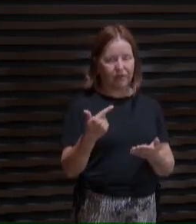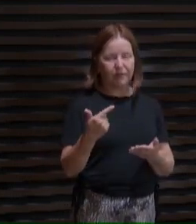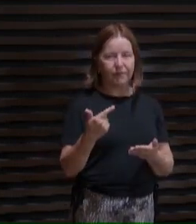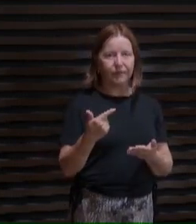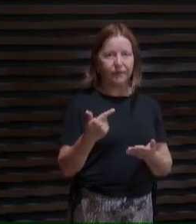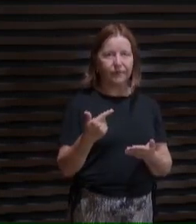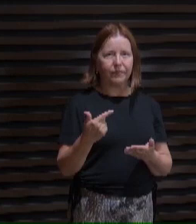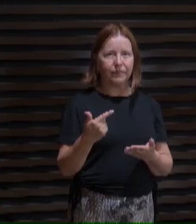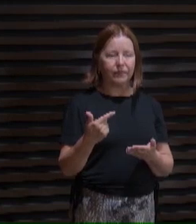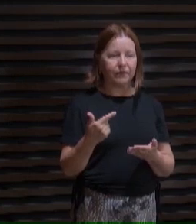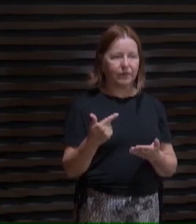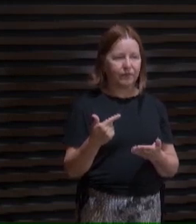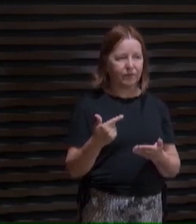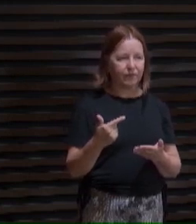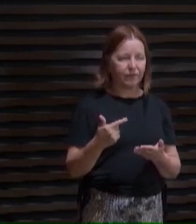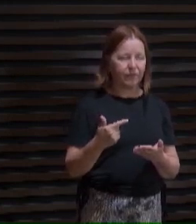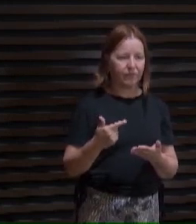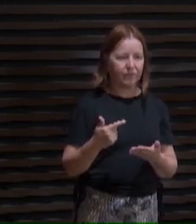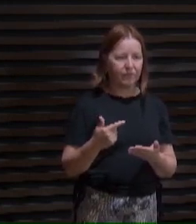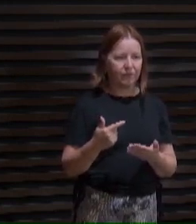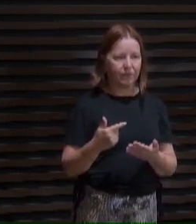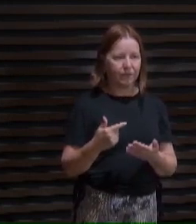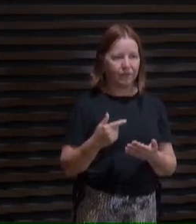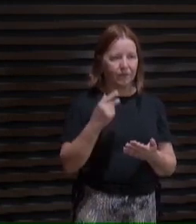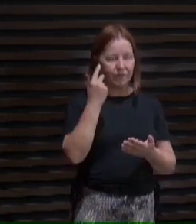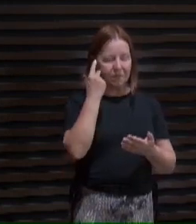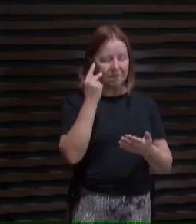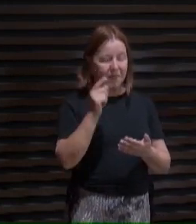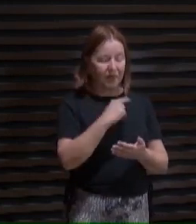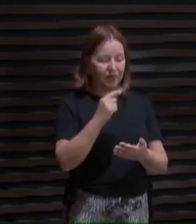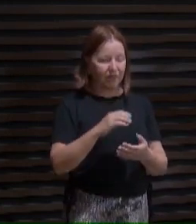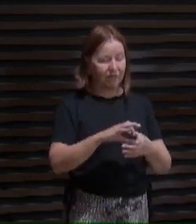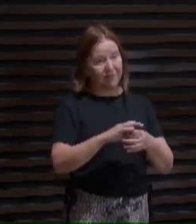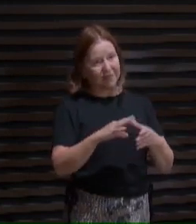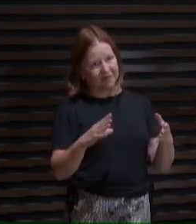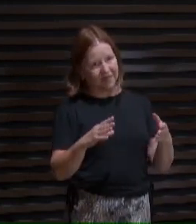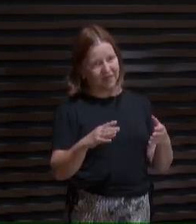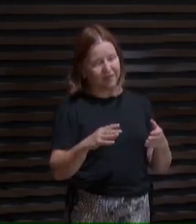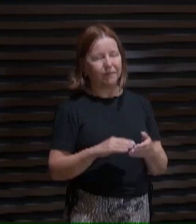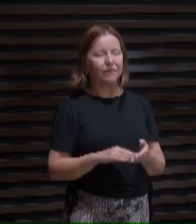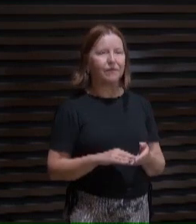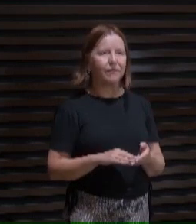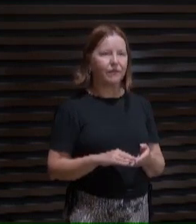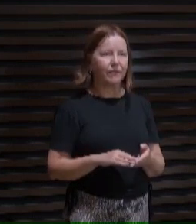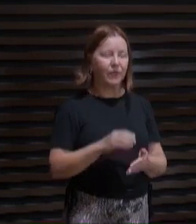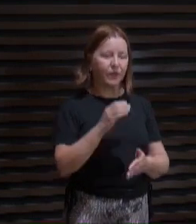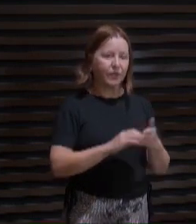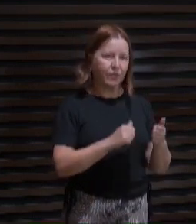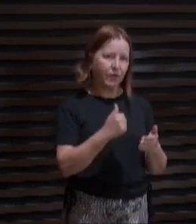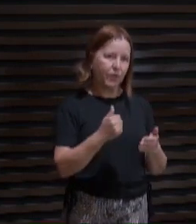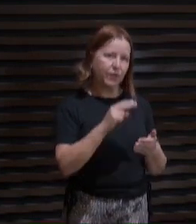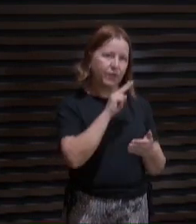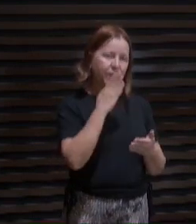para a gente desprender do que nos prende aqui. Ele conta, no capítulo 11 de Hebreus,